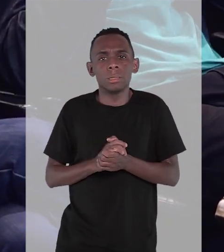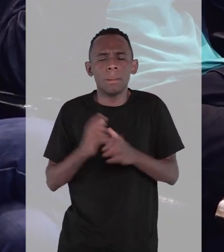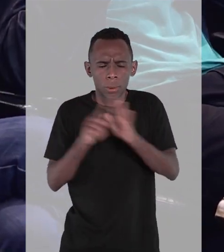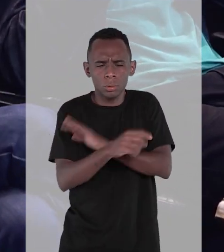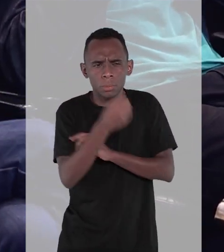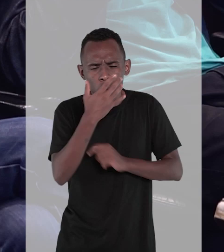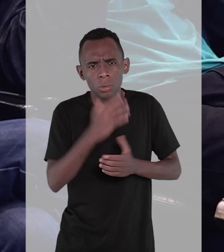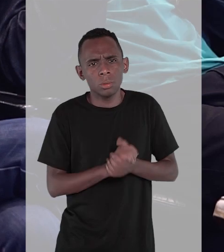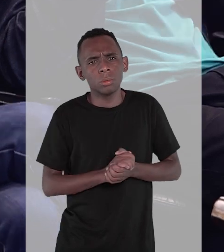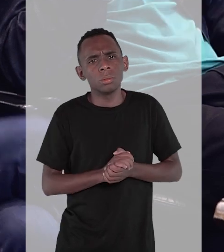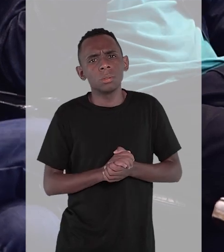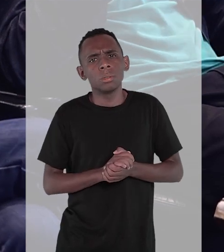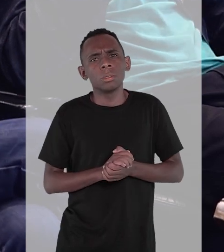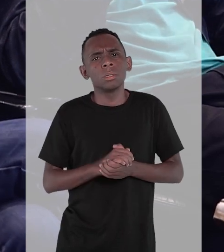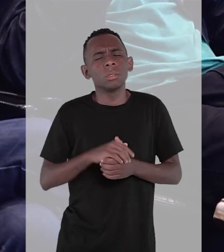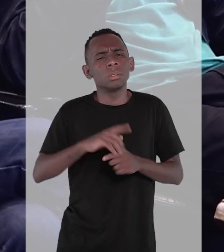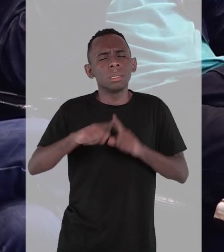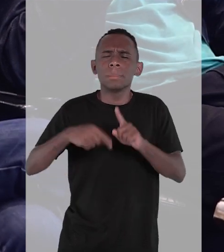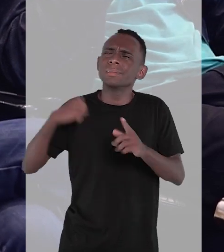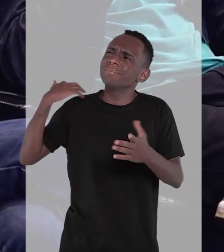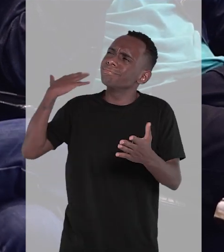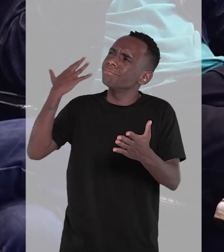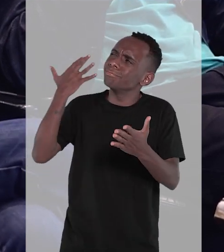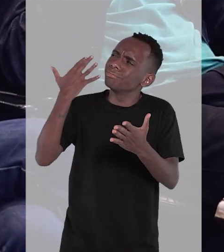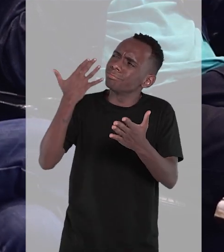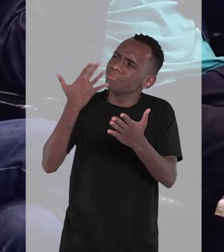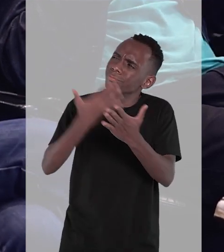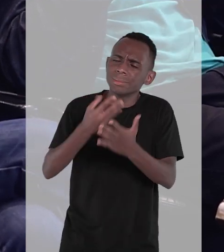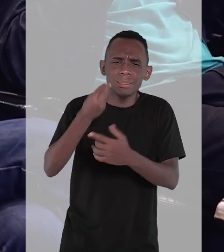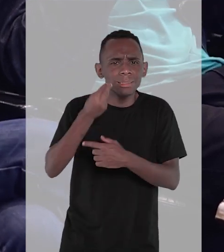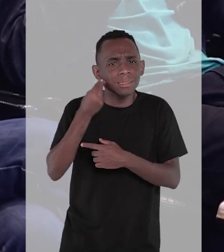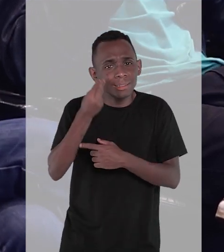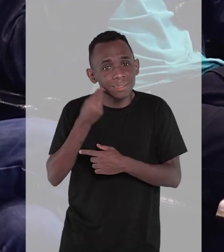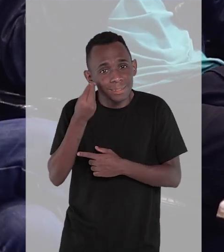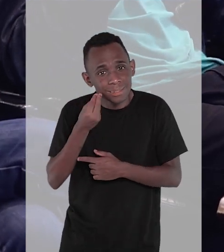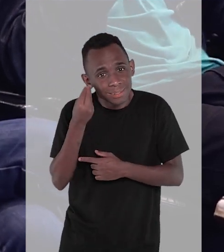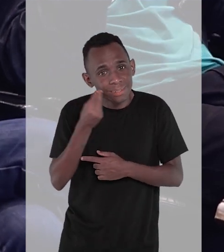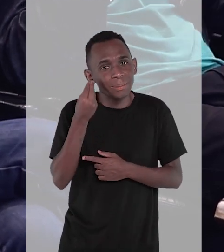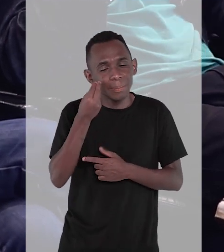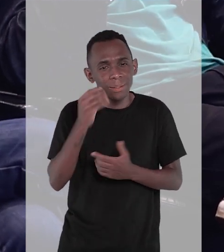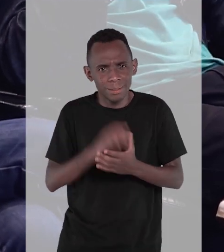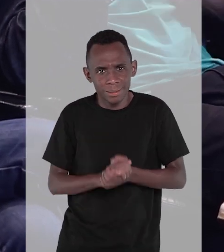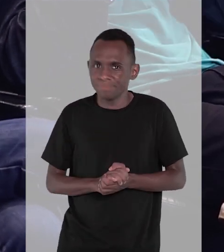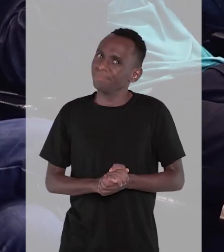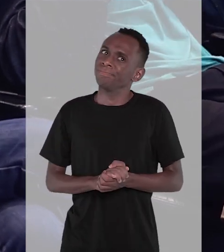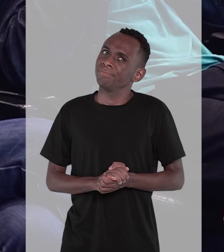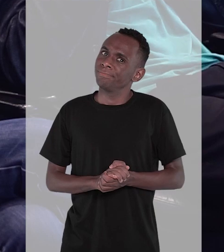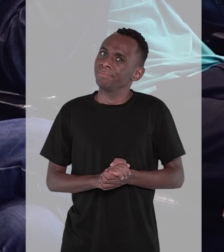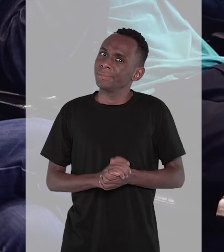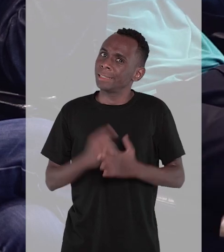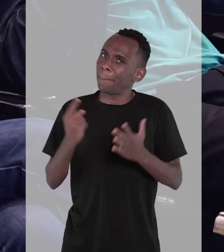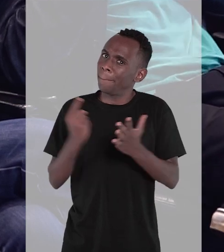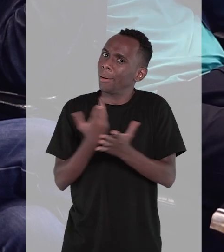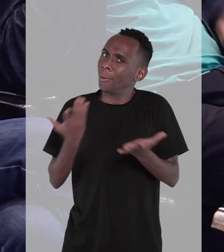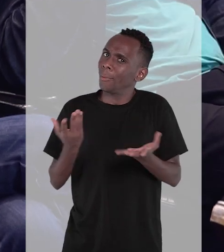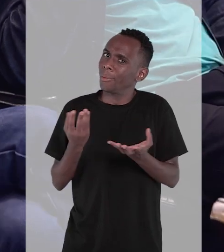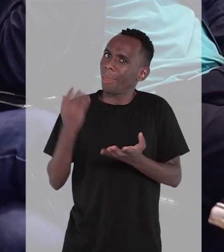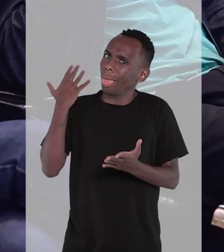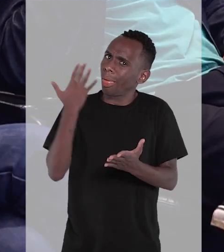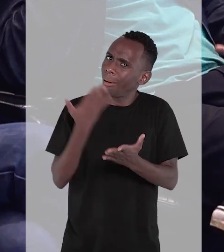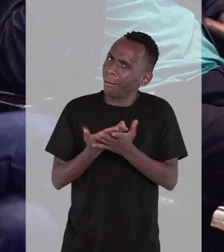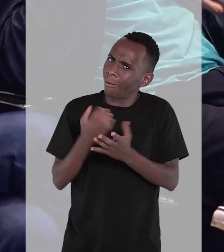eu tenho uma pergunta boa para a Zélia. Zélia, depois de tantos anos de carreira... Vou te matar esse começo de pergunta, vou te